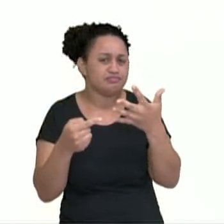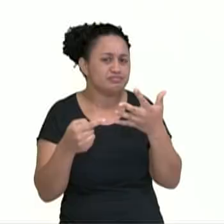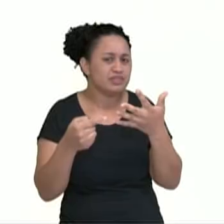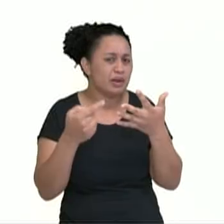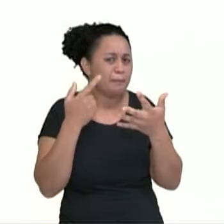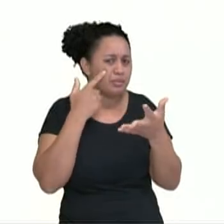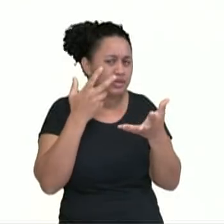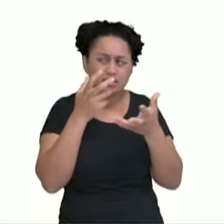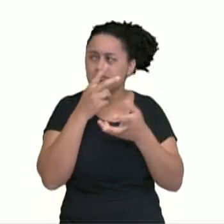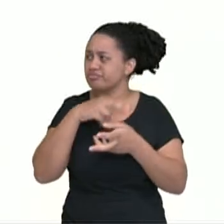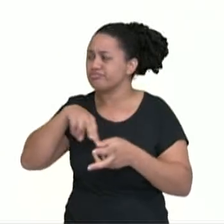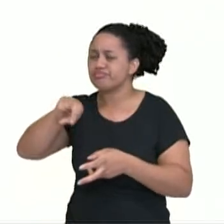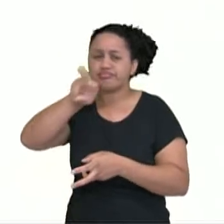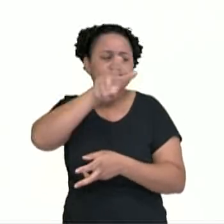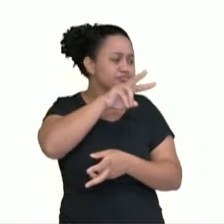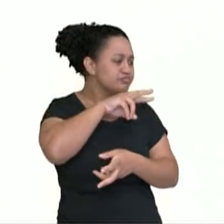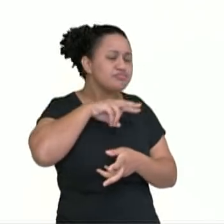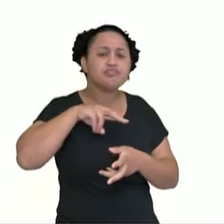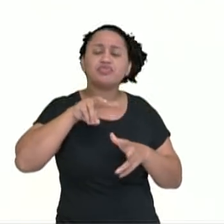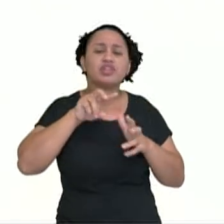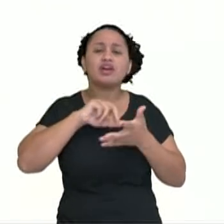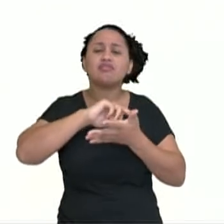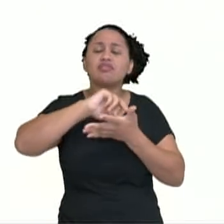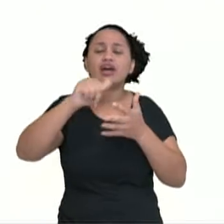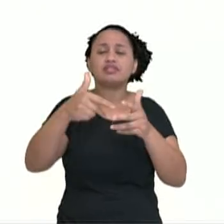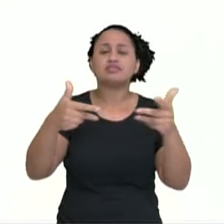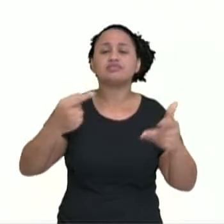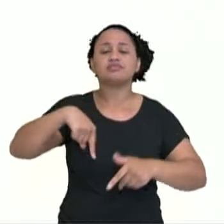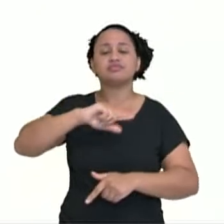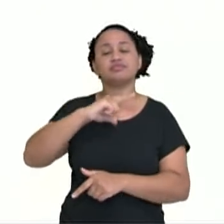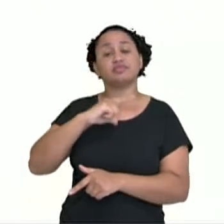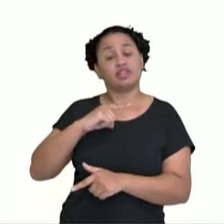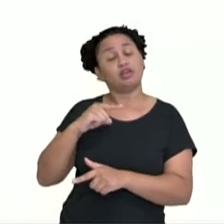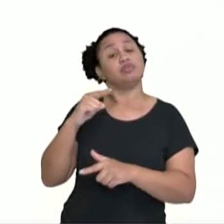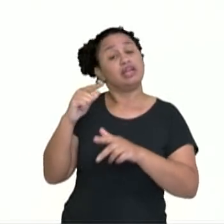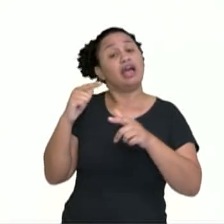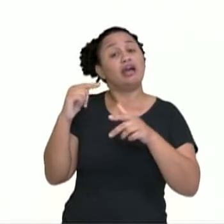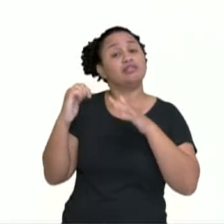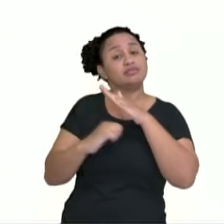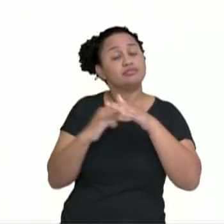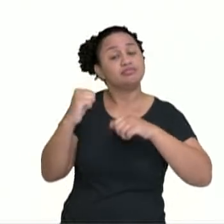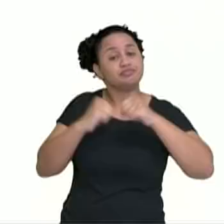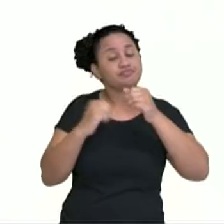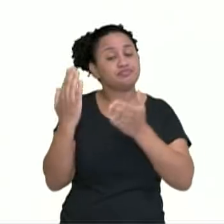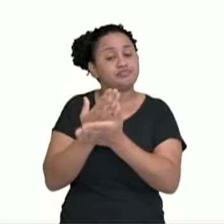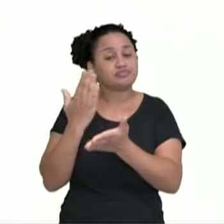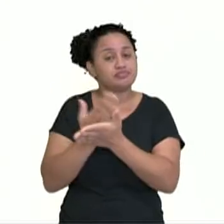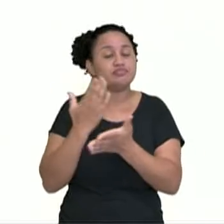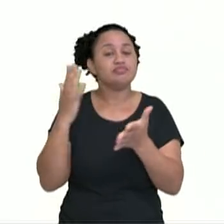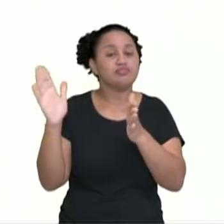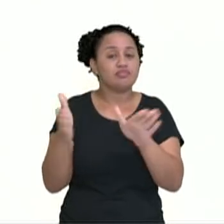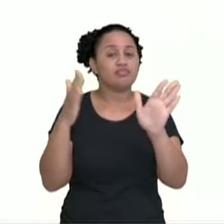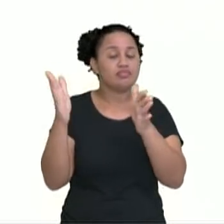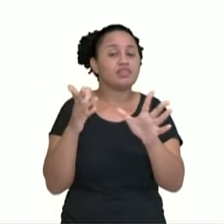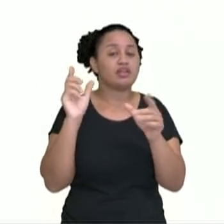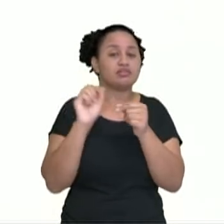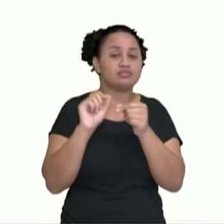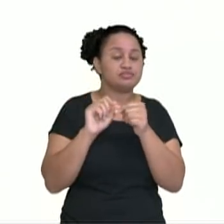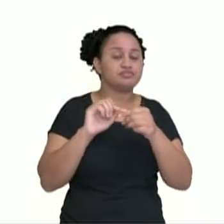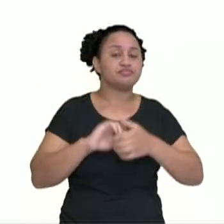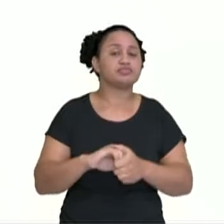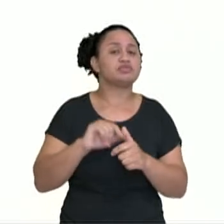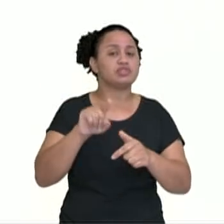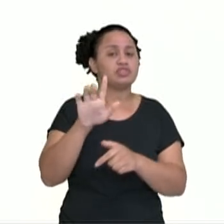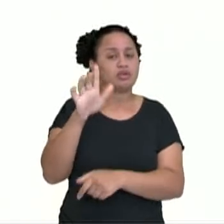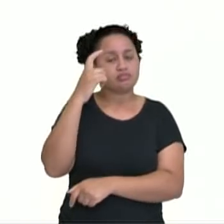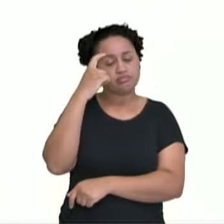ao redor de vocês, quantas coisas nós temos, industrializadas ao nosso redor, Você já pensou, de